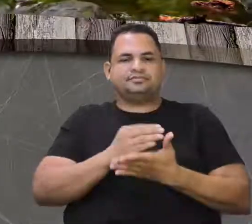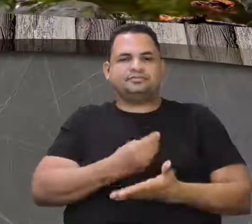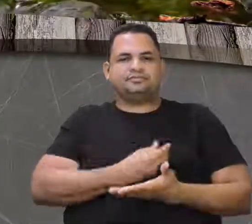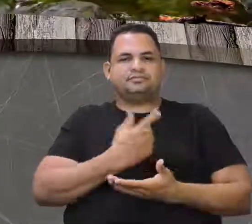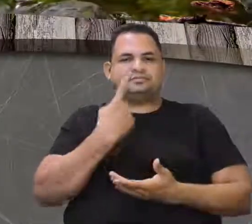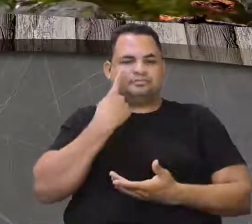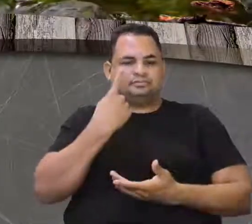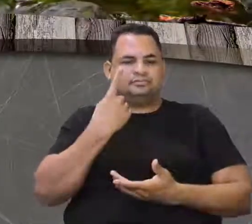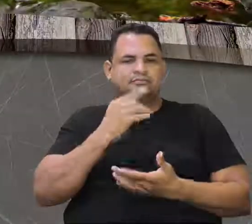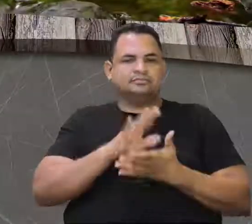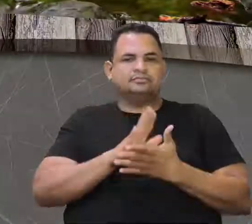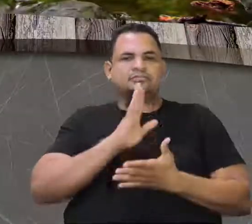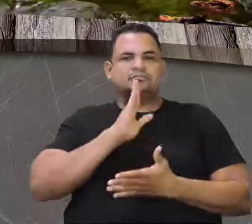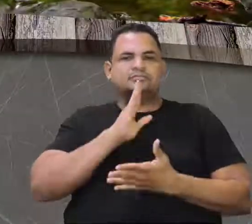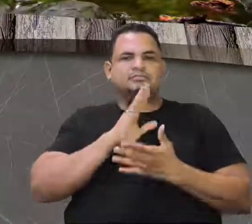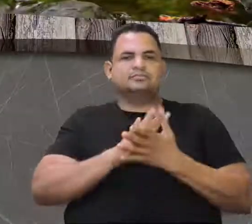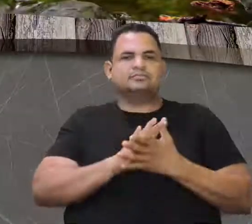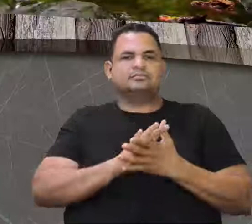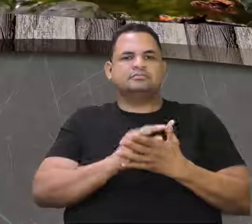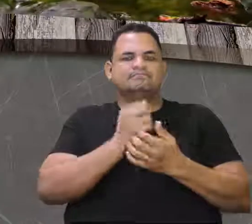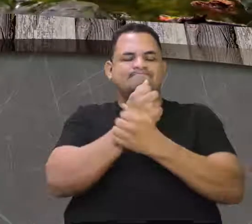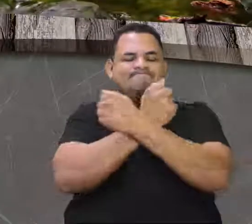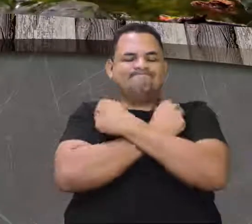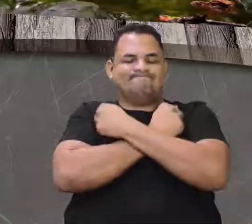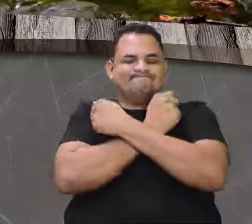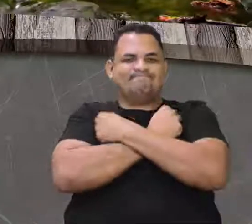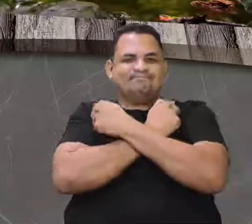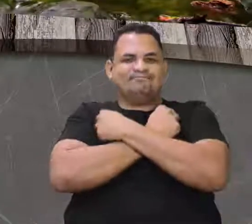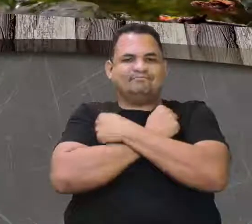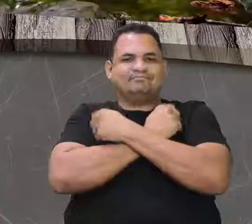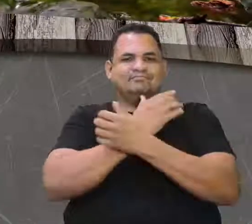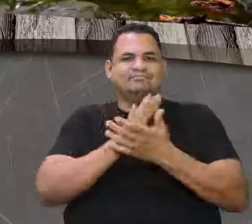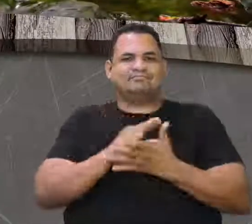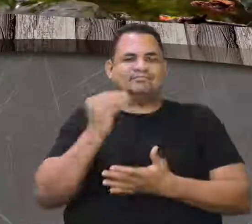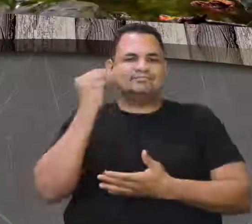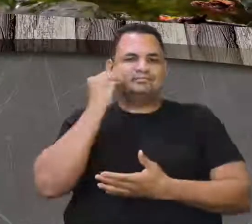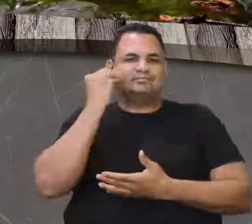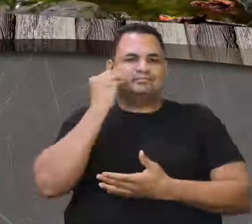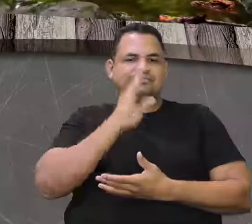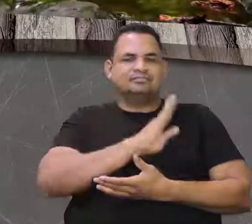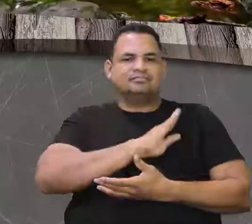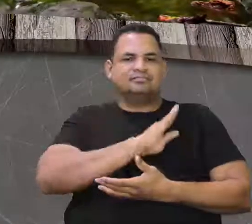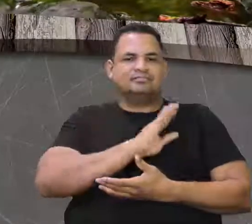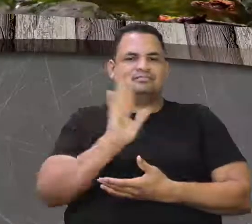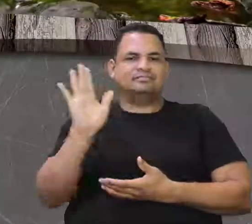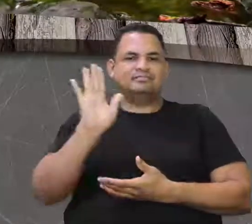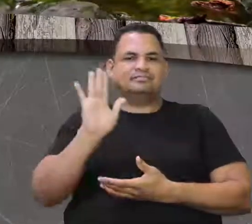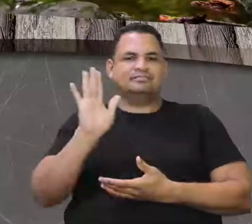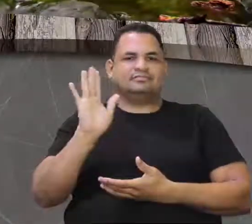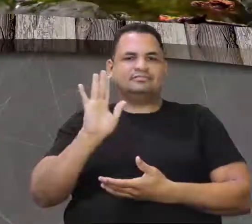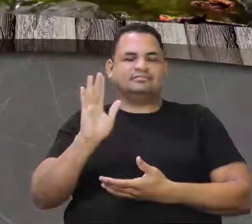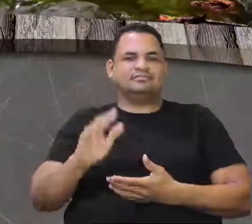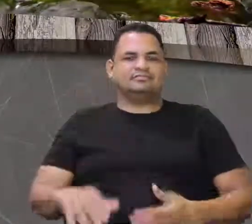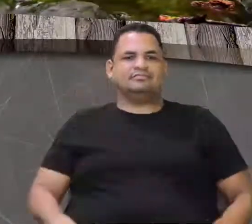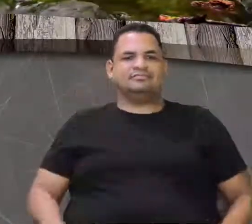ver você e conhecer você, tá bom? Forte abraço pra vocês, galera. Beijo no coração. Tchau!